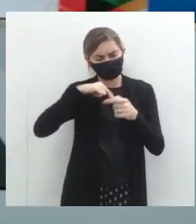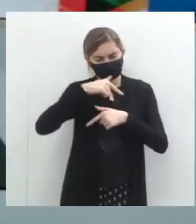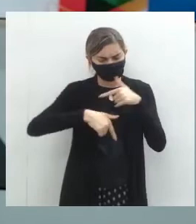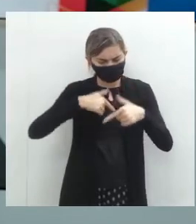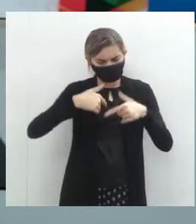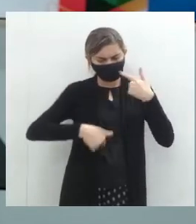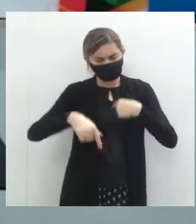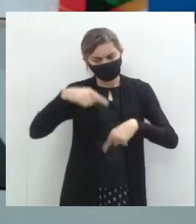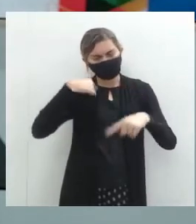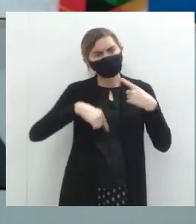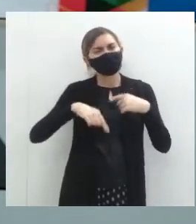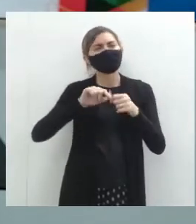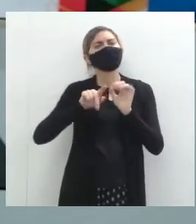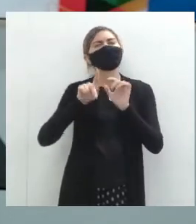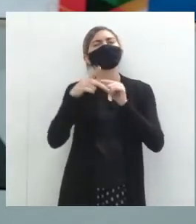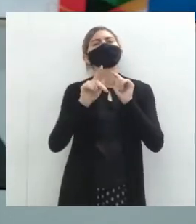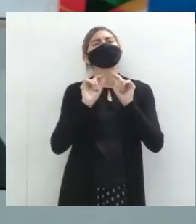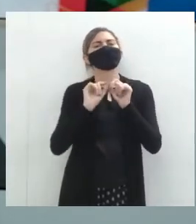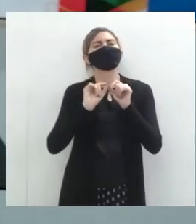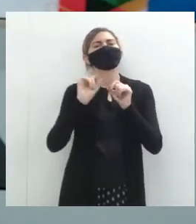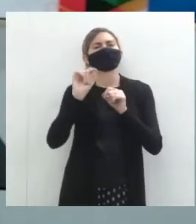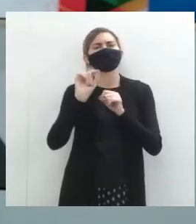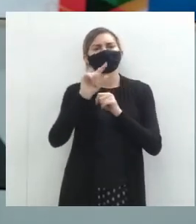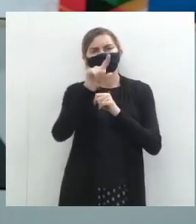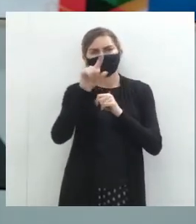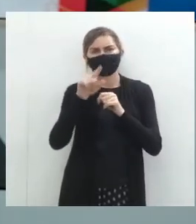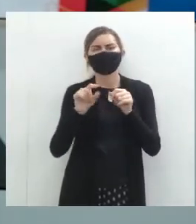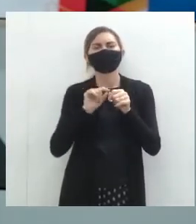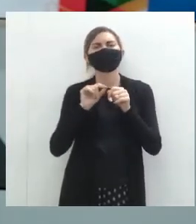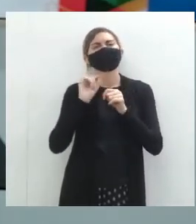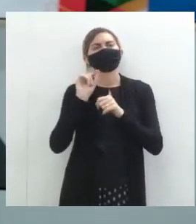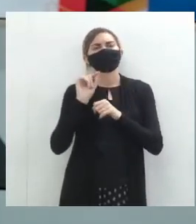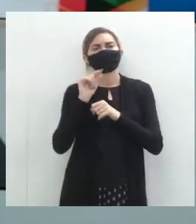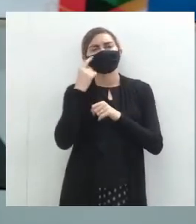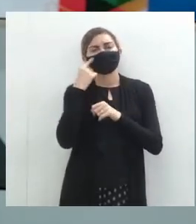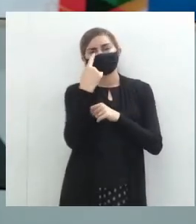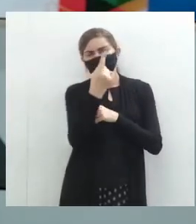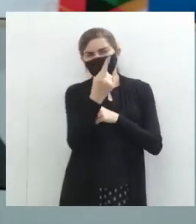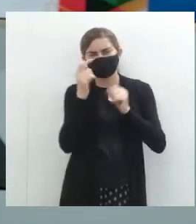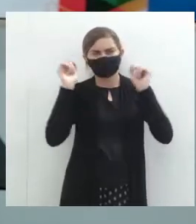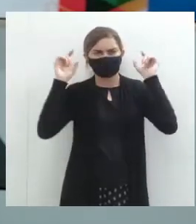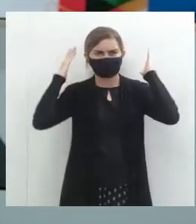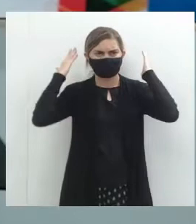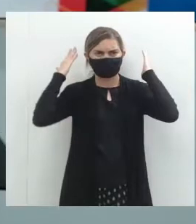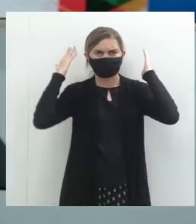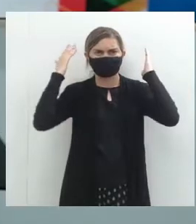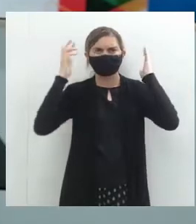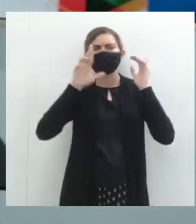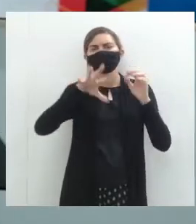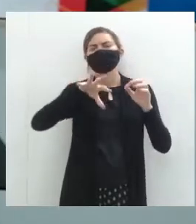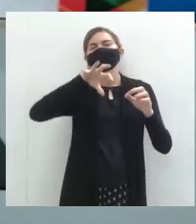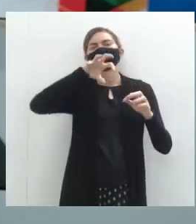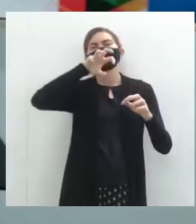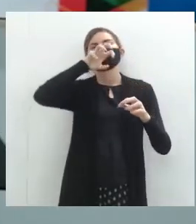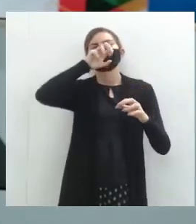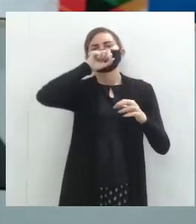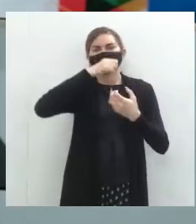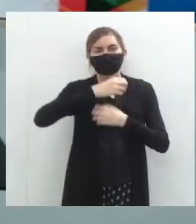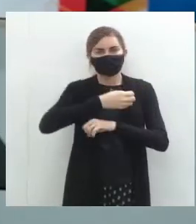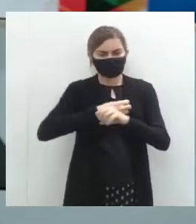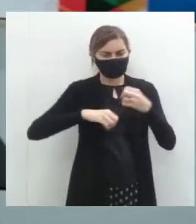danado desse citocromo, presta atenção, ele vai participar tanto da nossa respiração